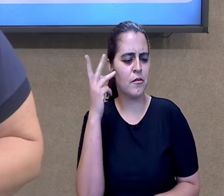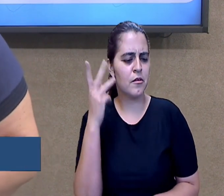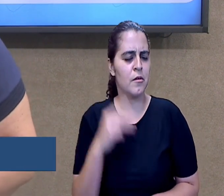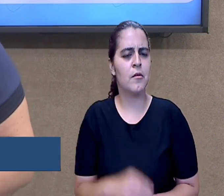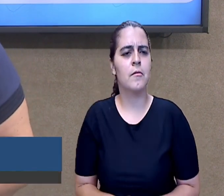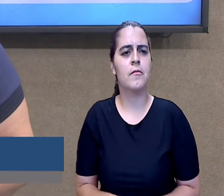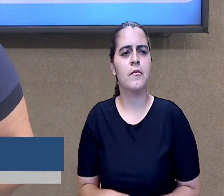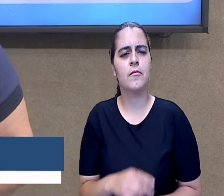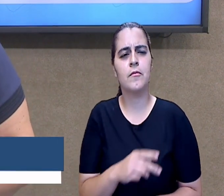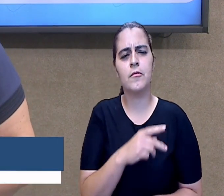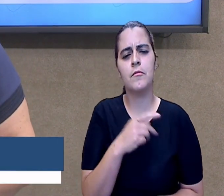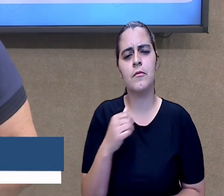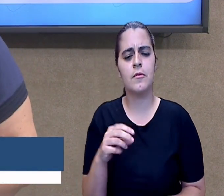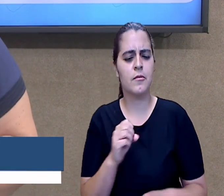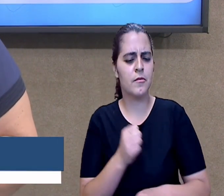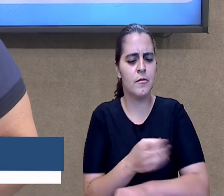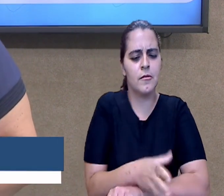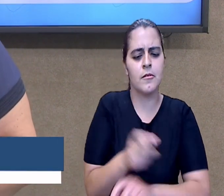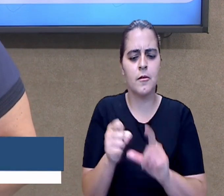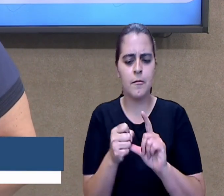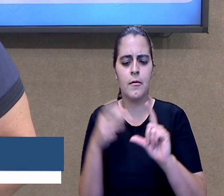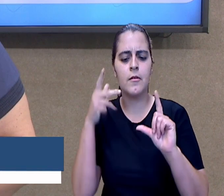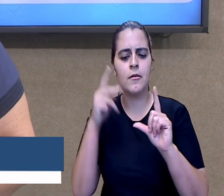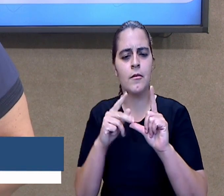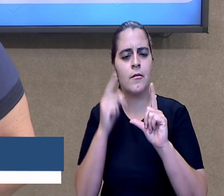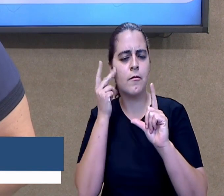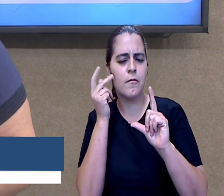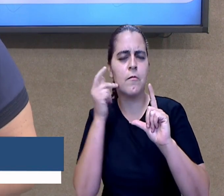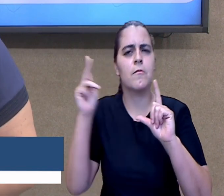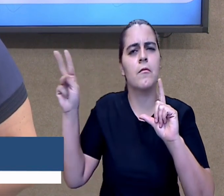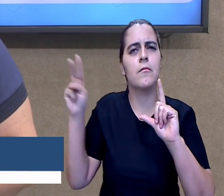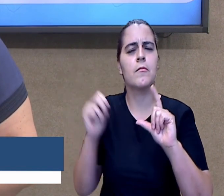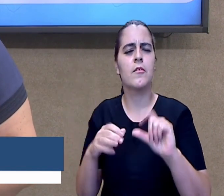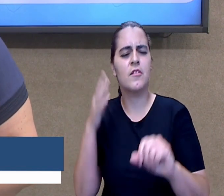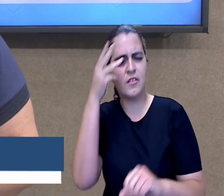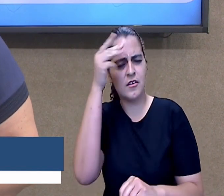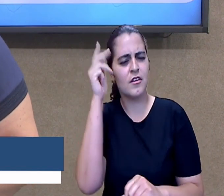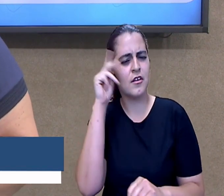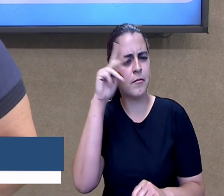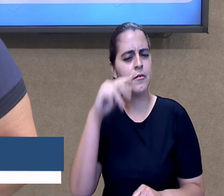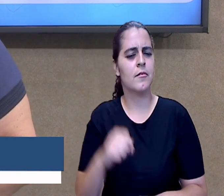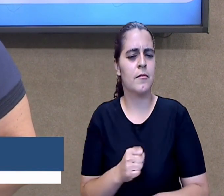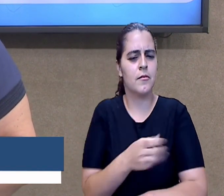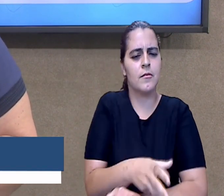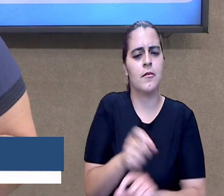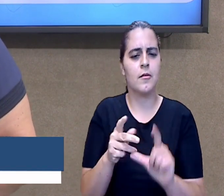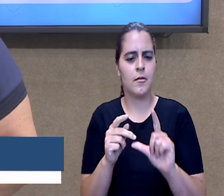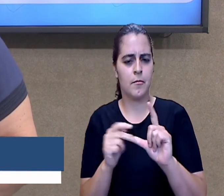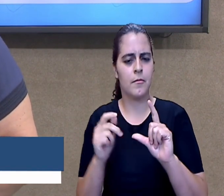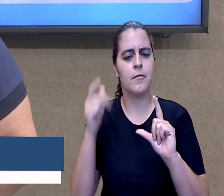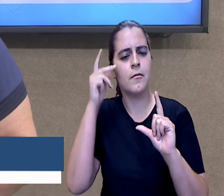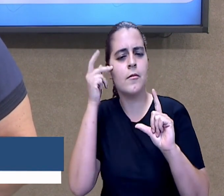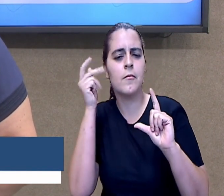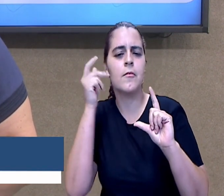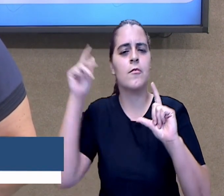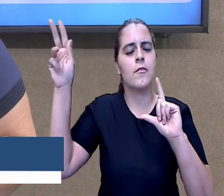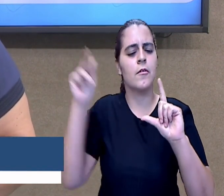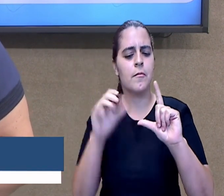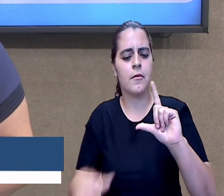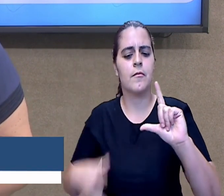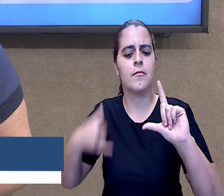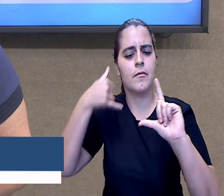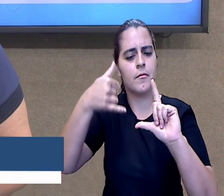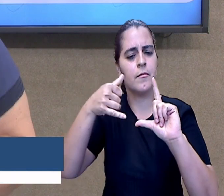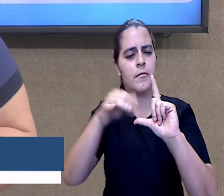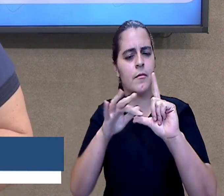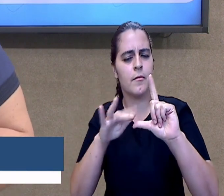vocês que acessar a nossa plataforma. E lembre-se, para acessar a plataforma SMED TV, é só apontar a câmera do